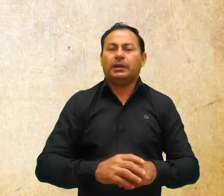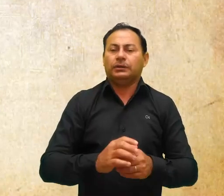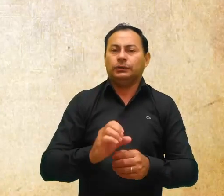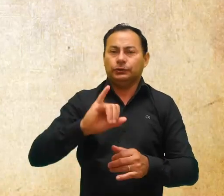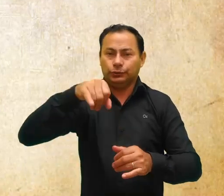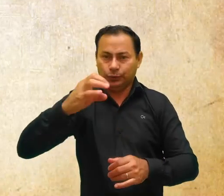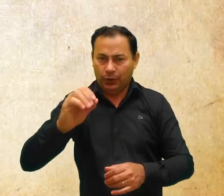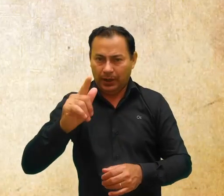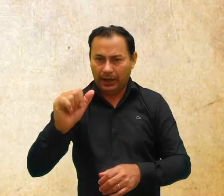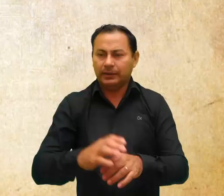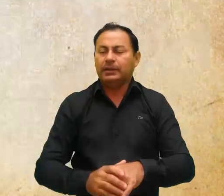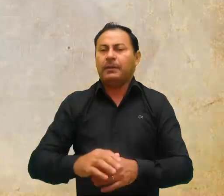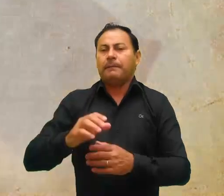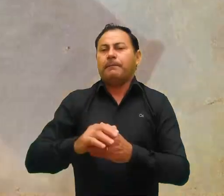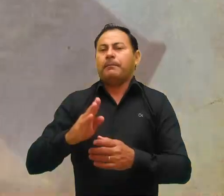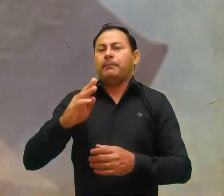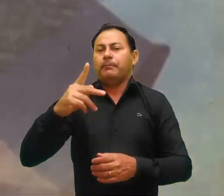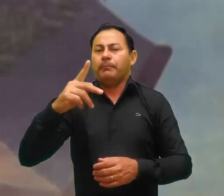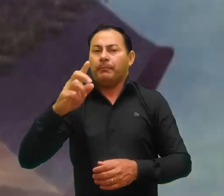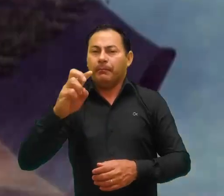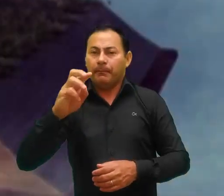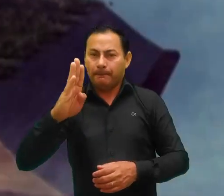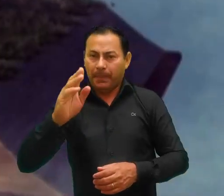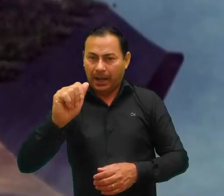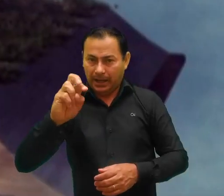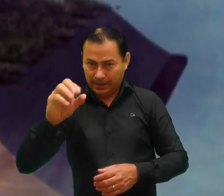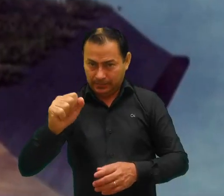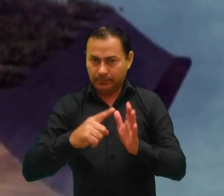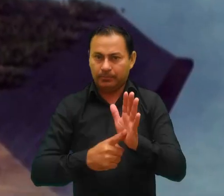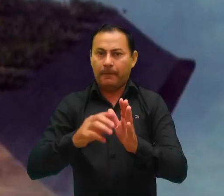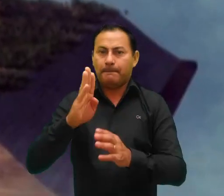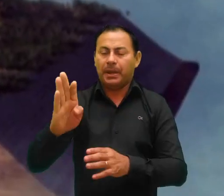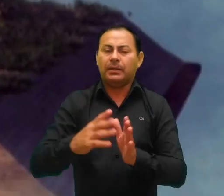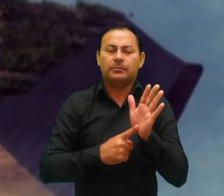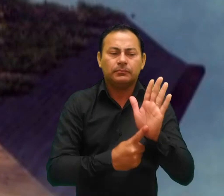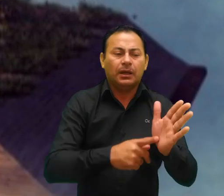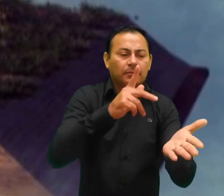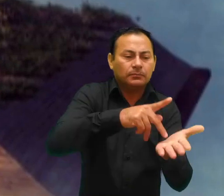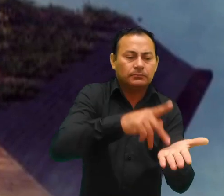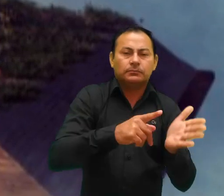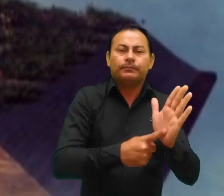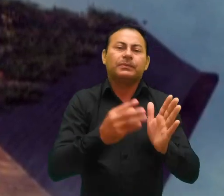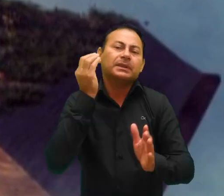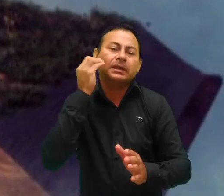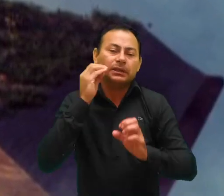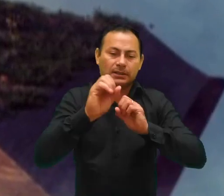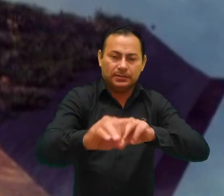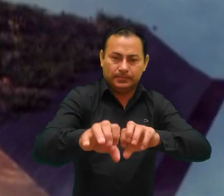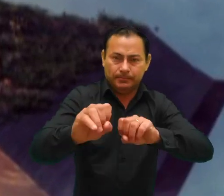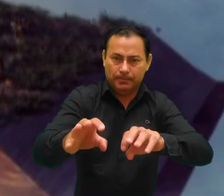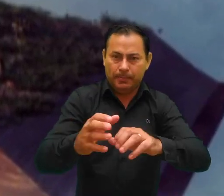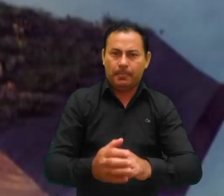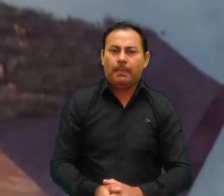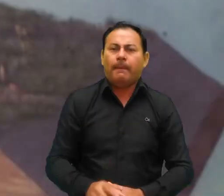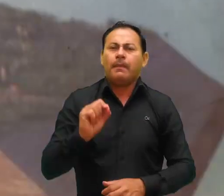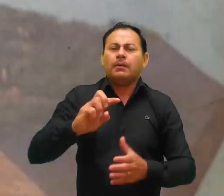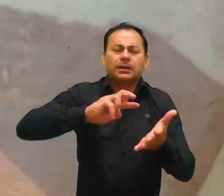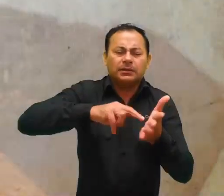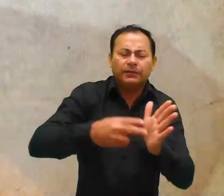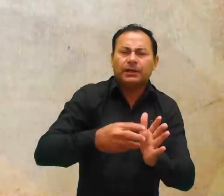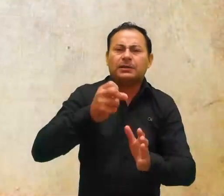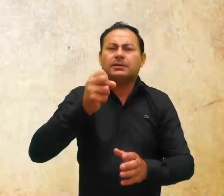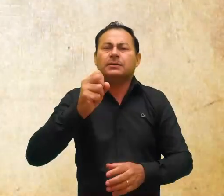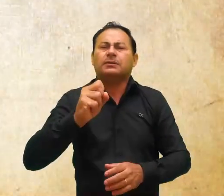de. A parábola é uma história ou ilustração jogada ao lado de uma verdade que tentamos ensinar. O